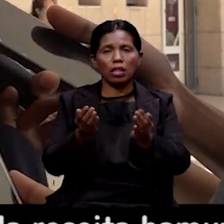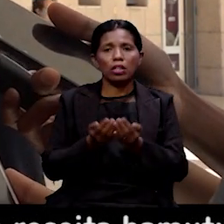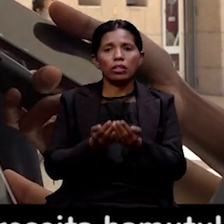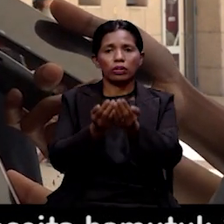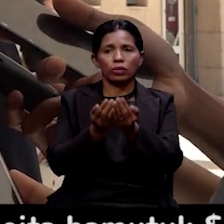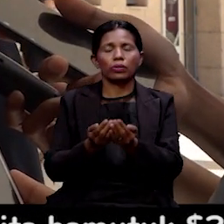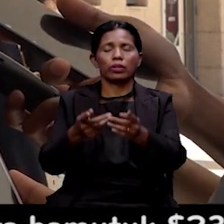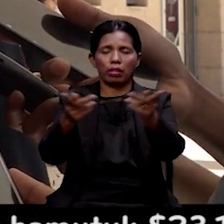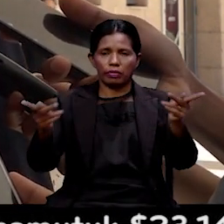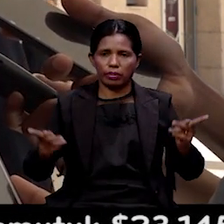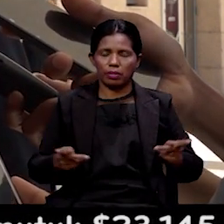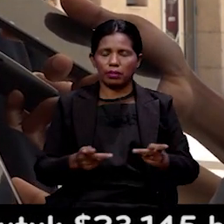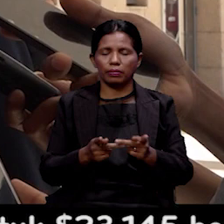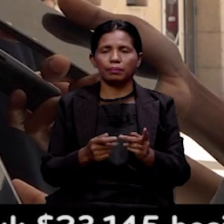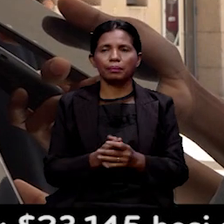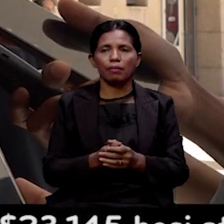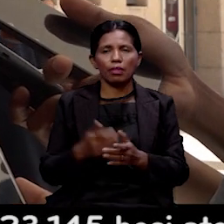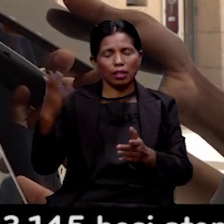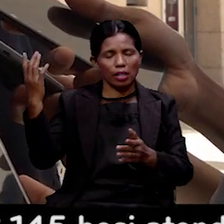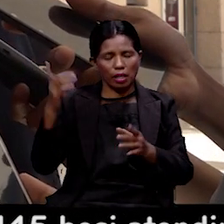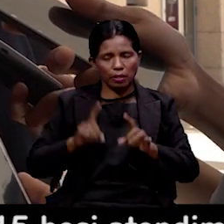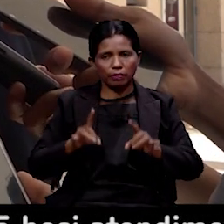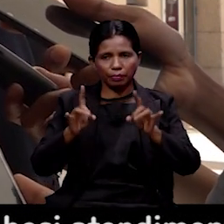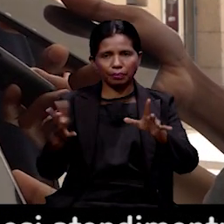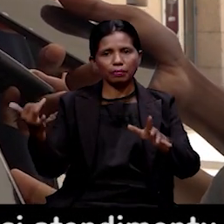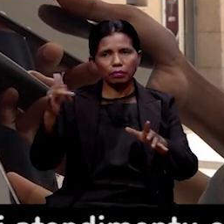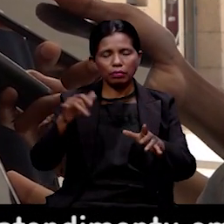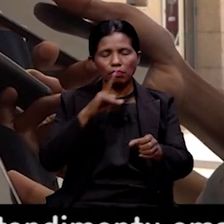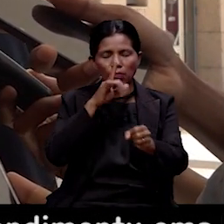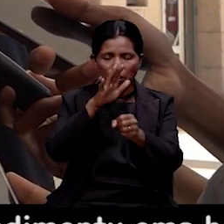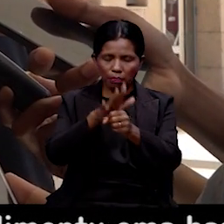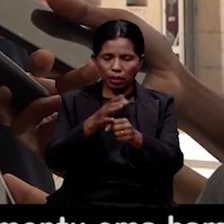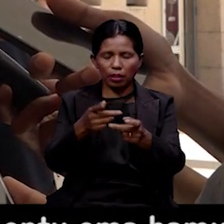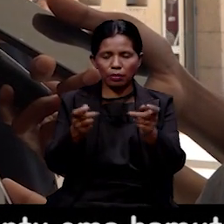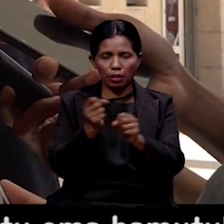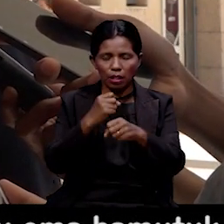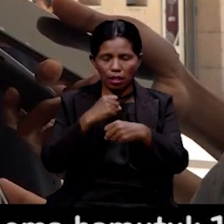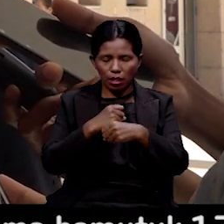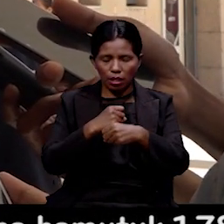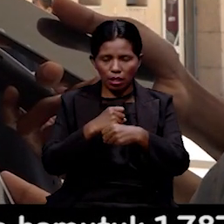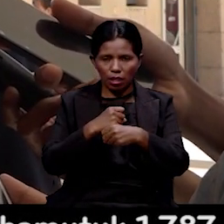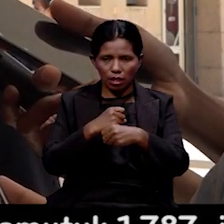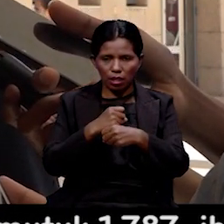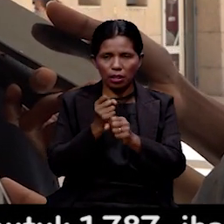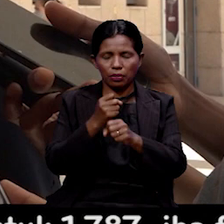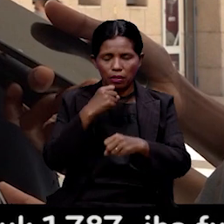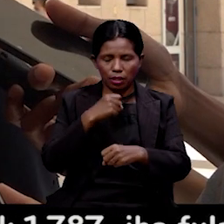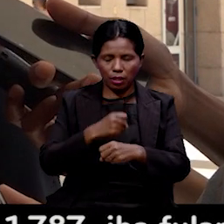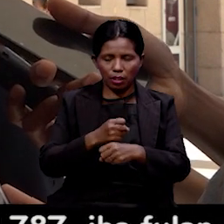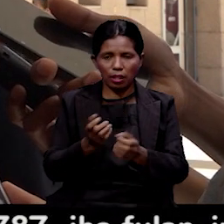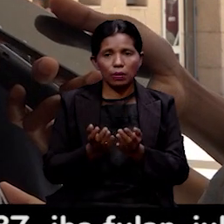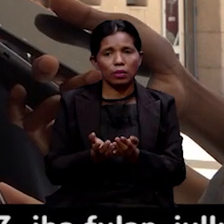de parte a parte, parte australianian se compromete a tal porto ne 100% ou ser ni onsa e a zona B